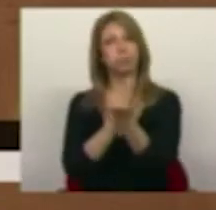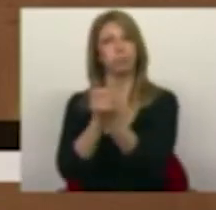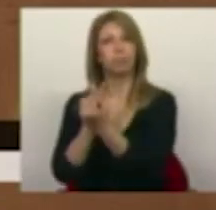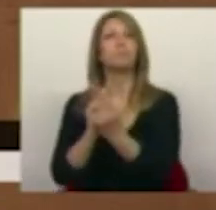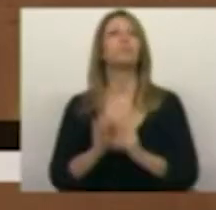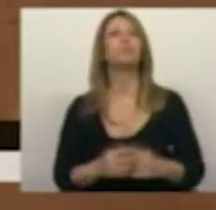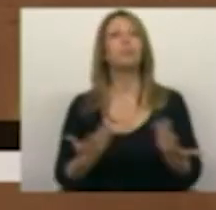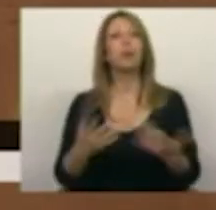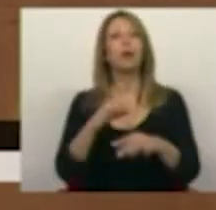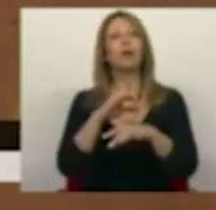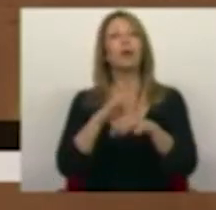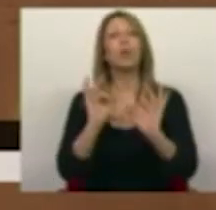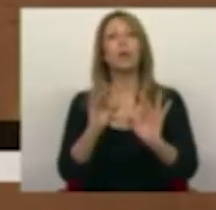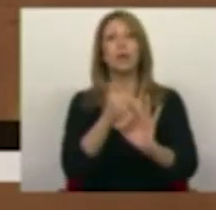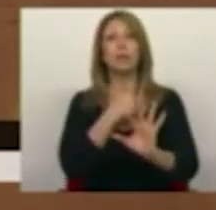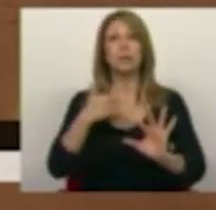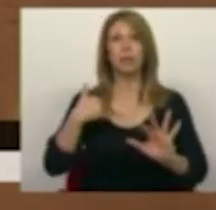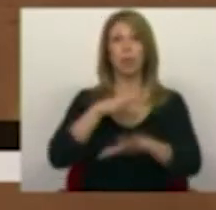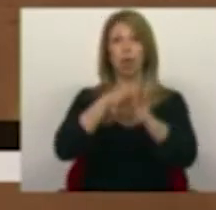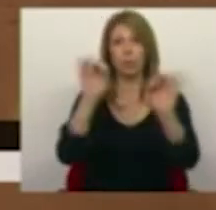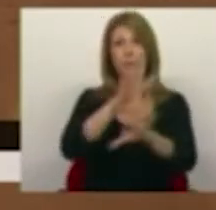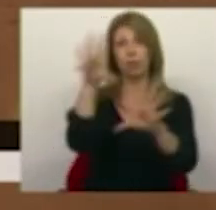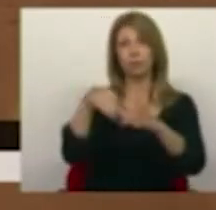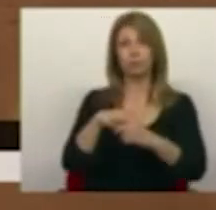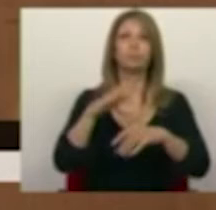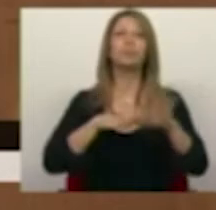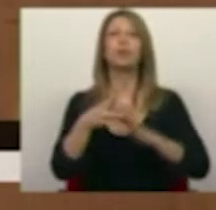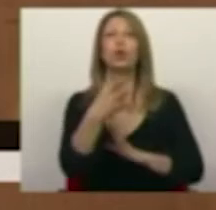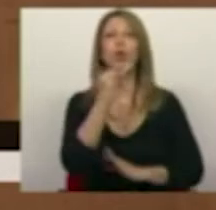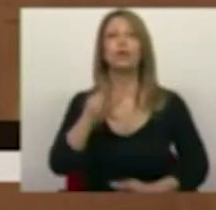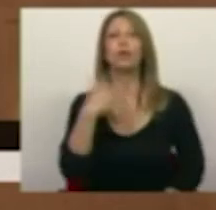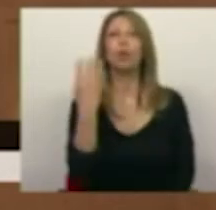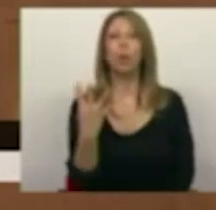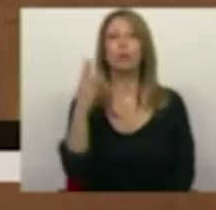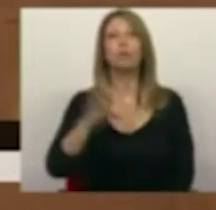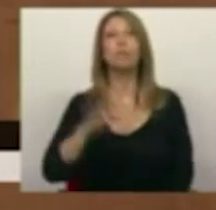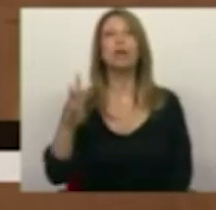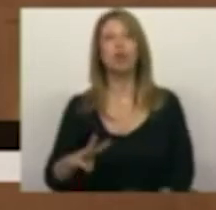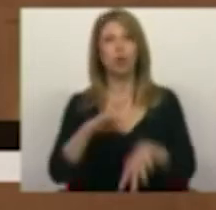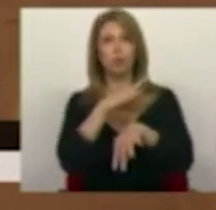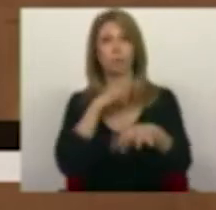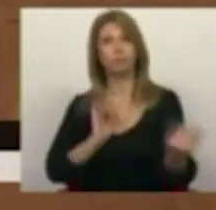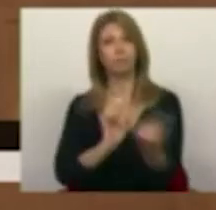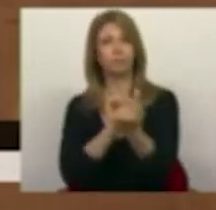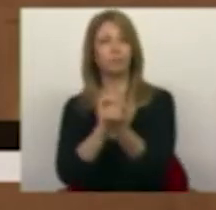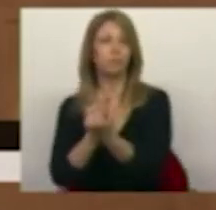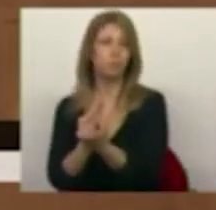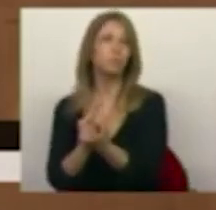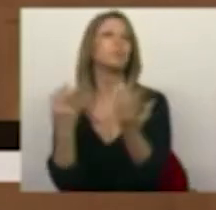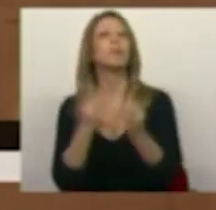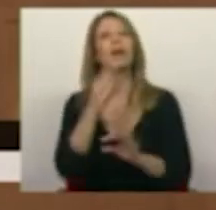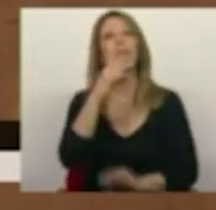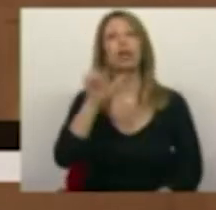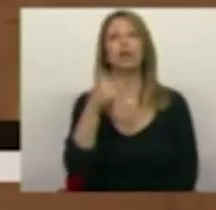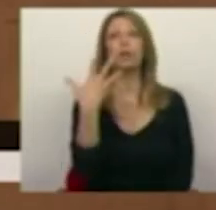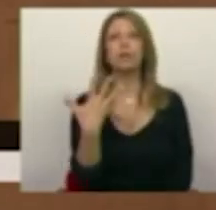saúde hospitalares, realizado um total de 12,4 milhões de consultas médicas, das quais